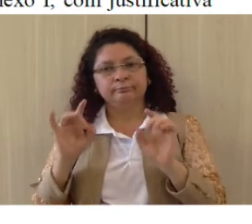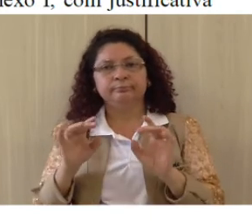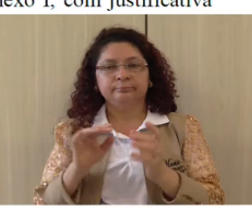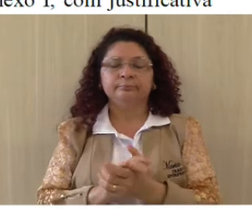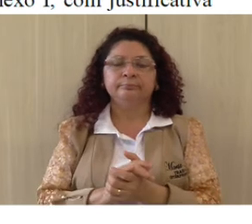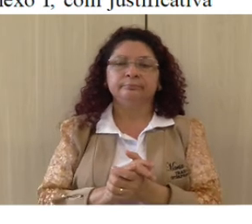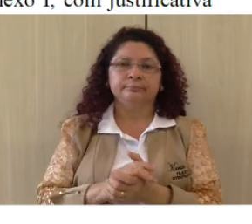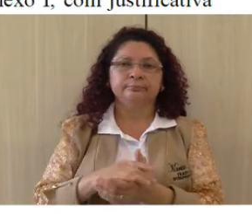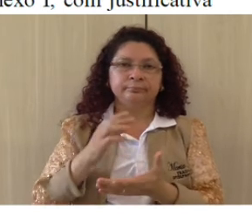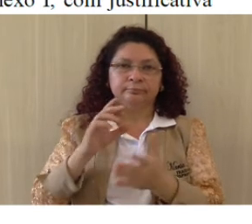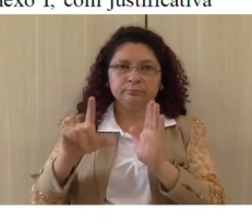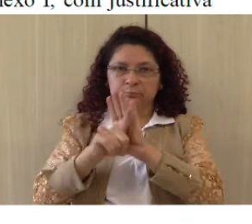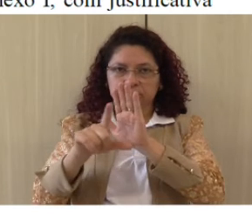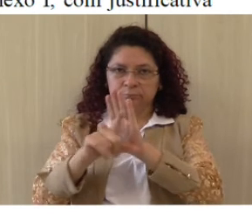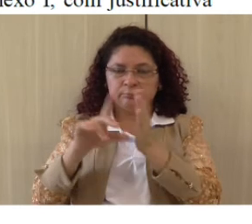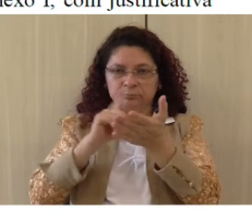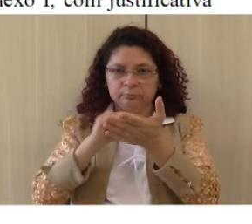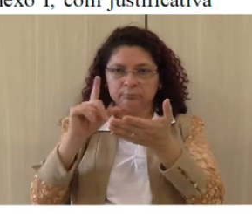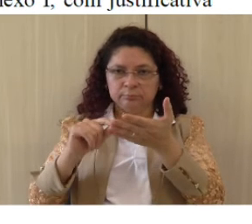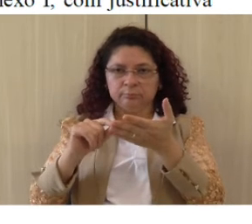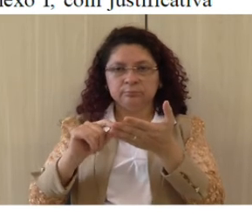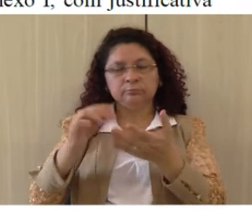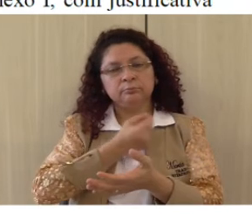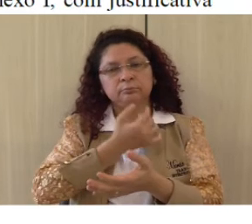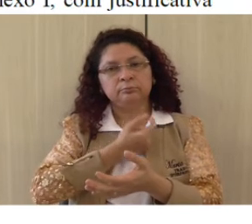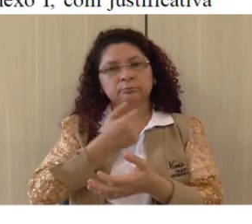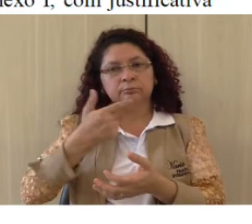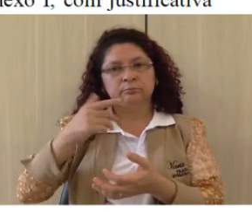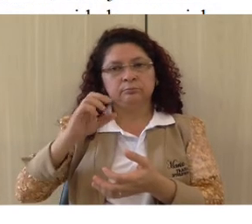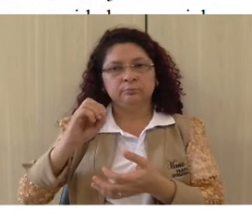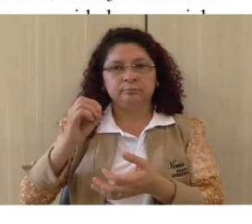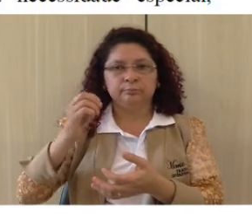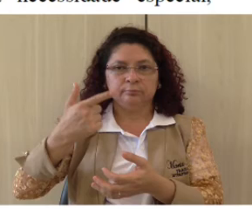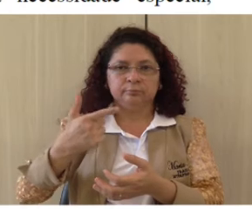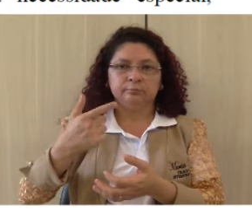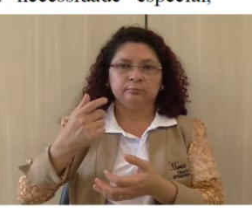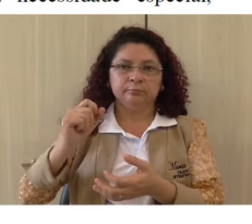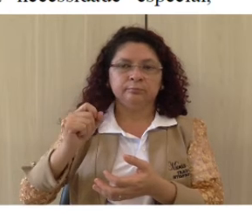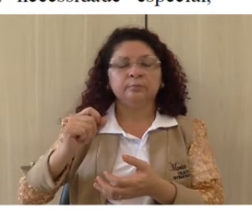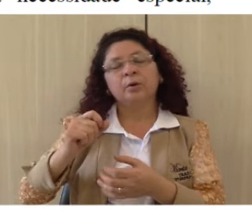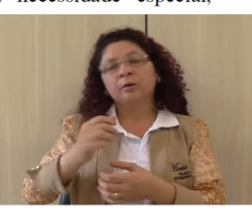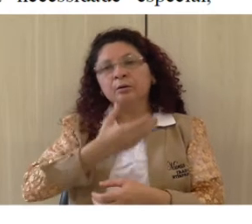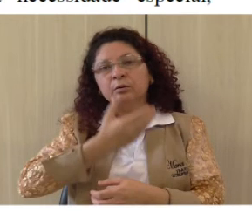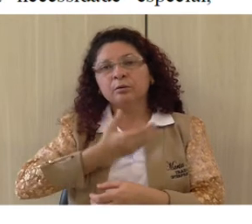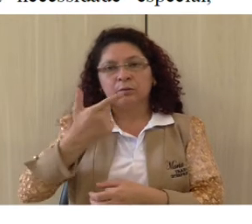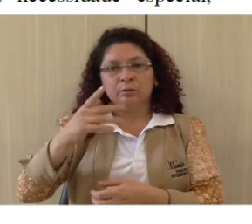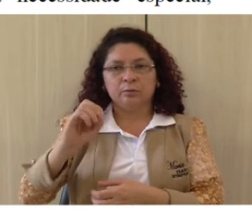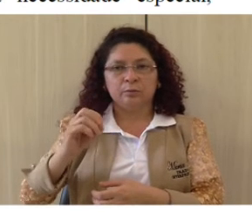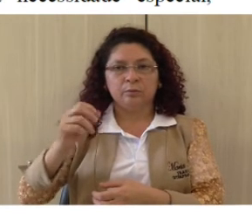critérios conforme artigo 39 do Decreto número 3.298, de 20 de dezembro